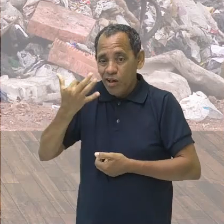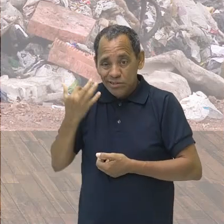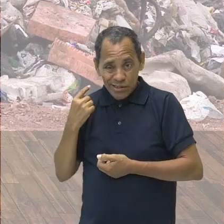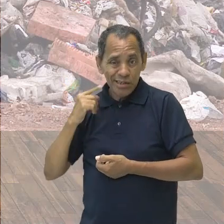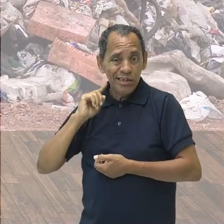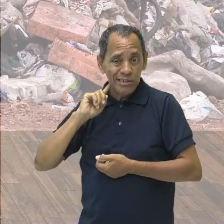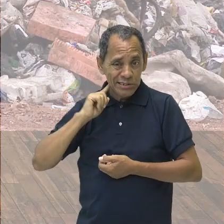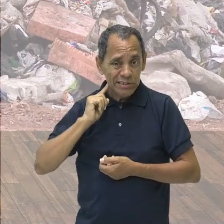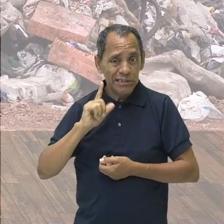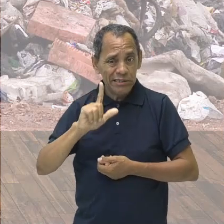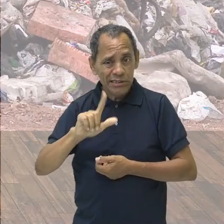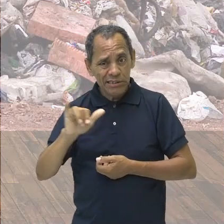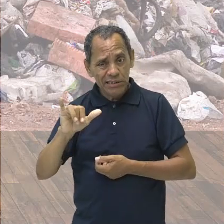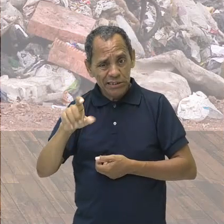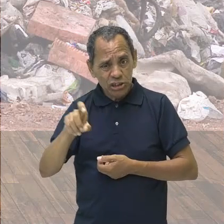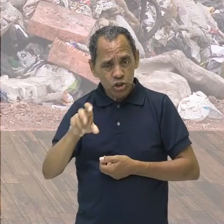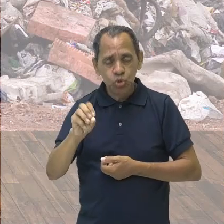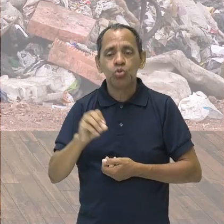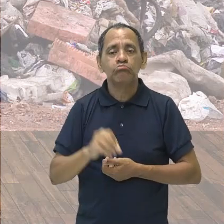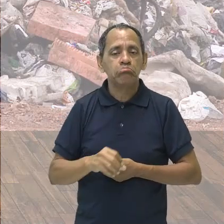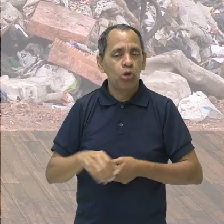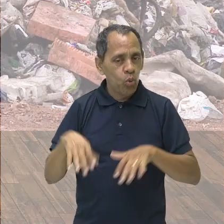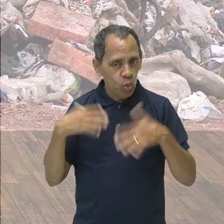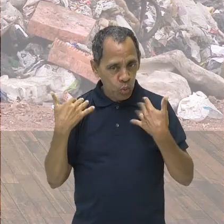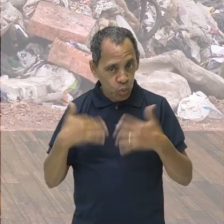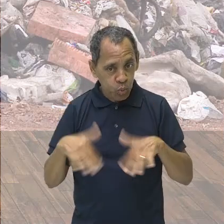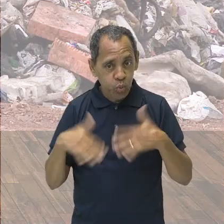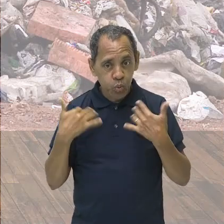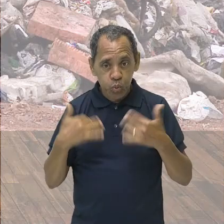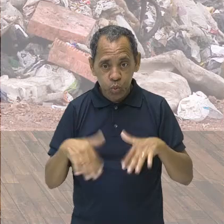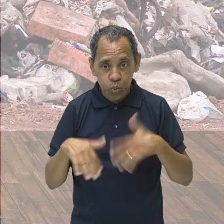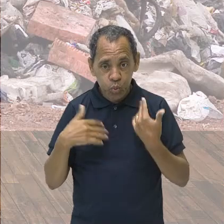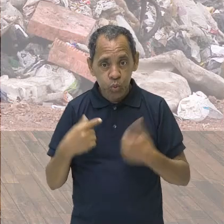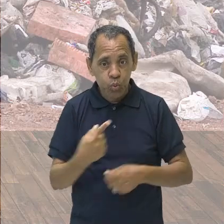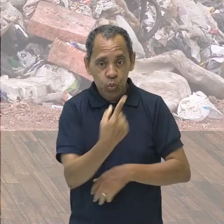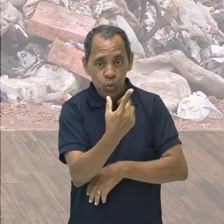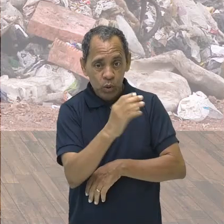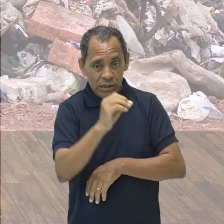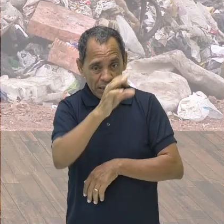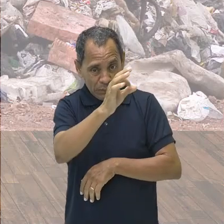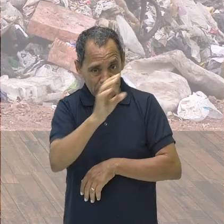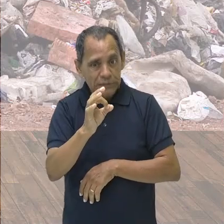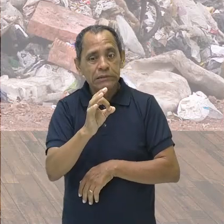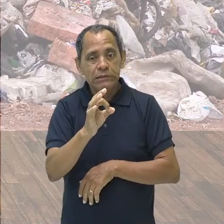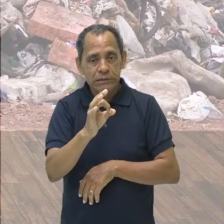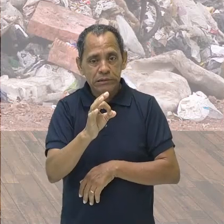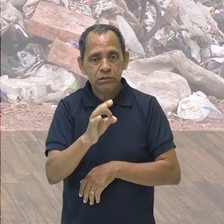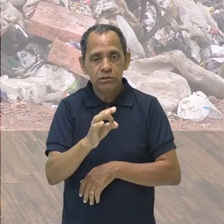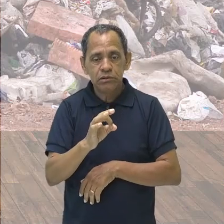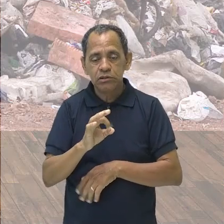aqui. É muita coisa, né? 10%,